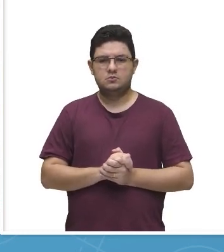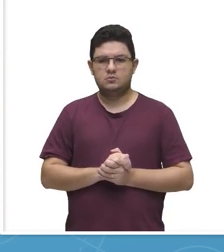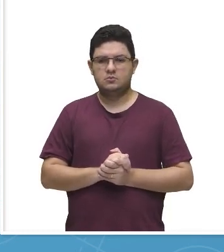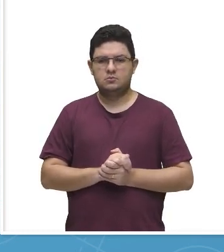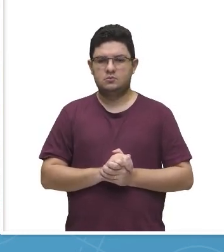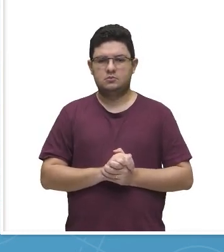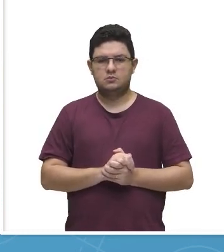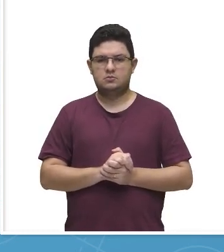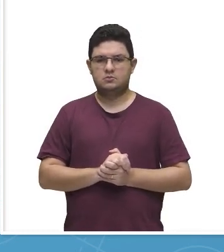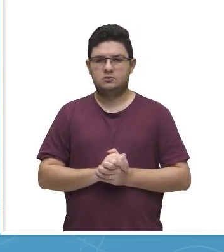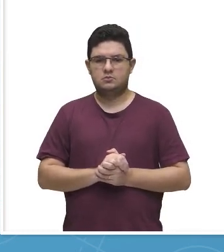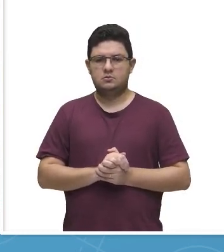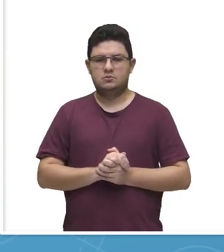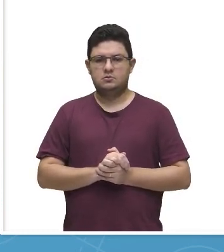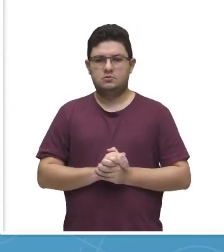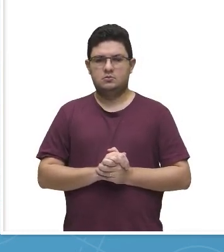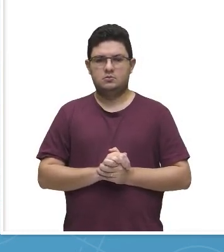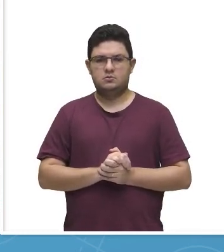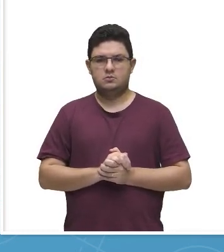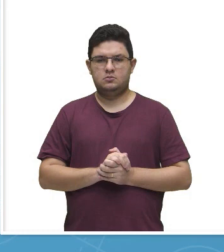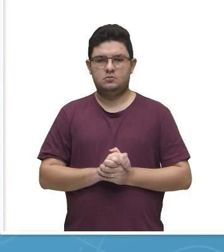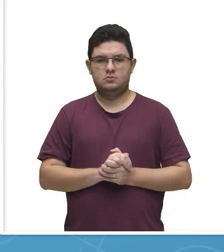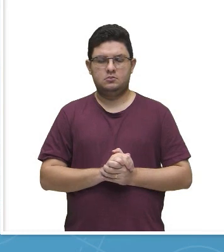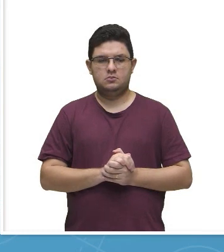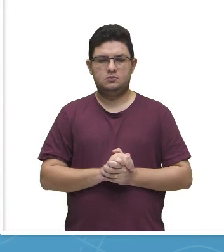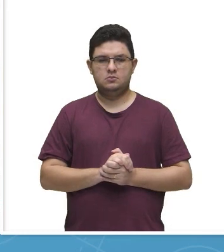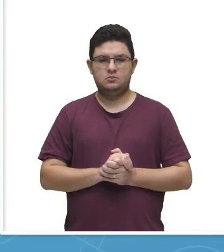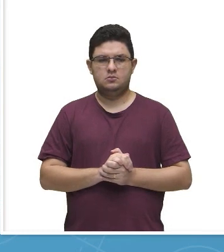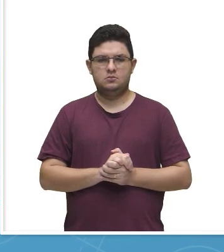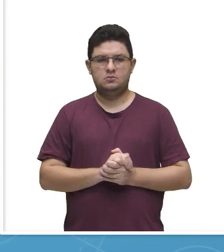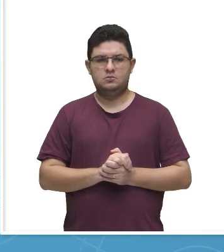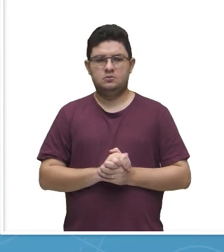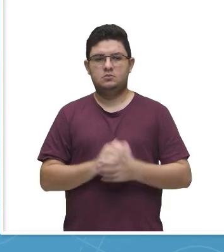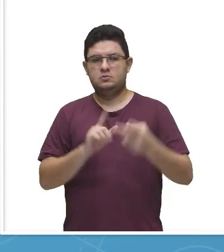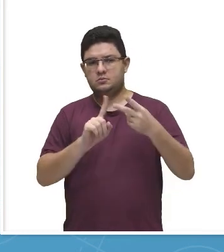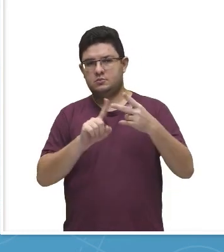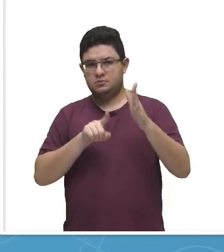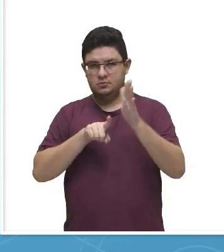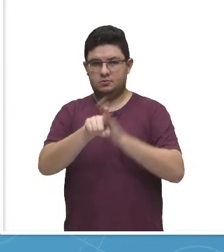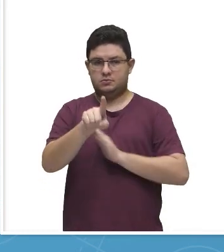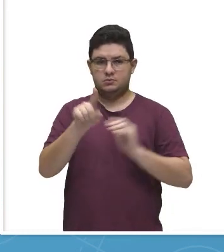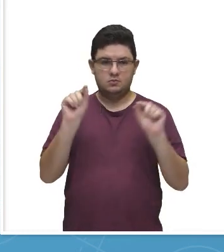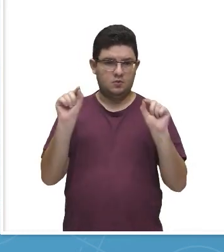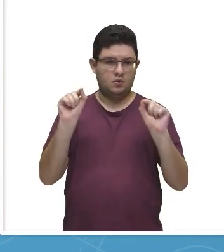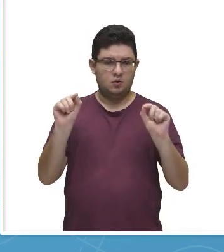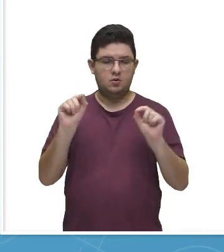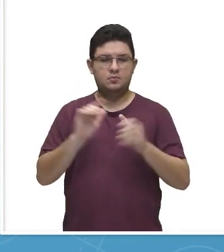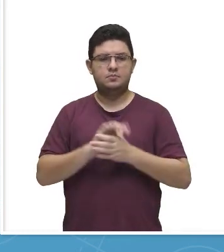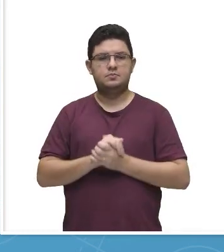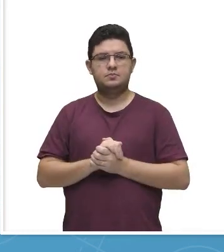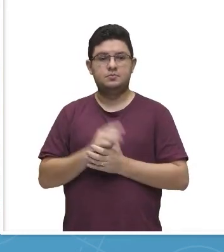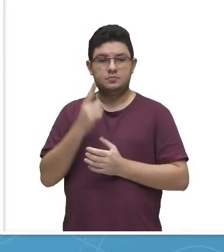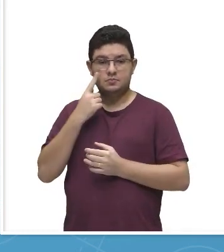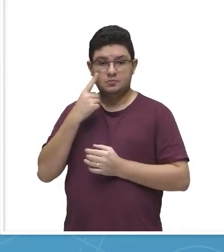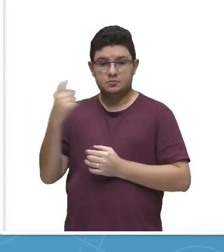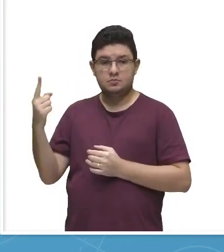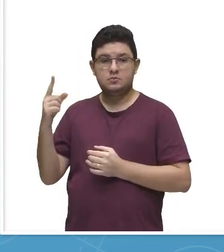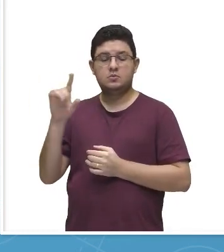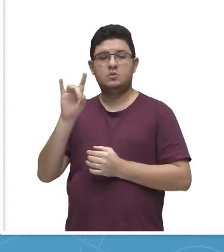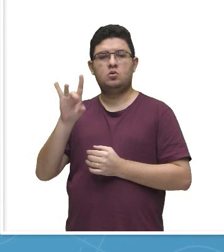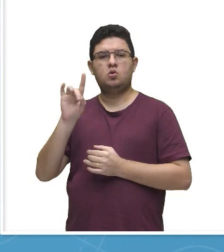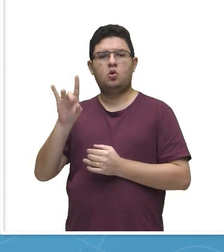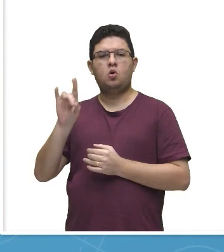3 a quarta, letra F, menos 7 ao cubo. Na questão 2, nós temos, né, só para aplicar as propriedades